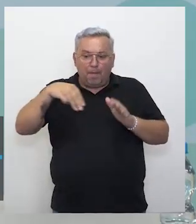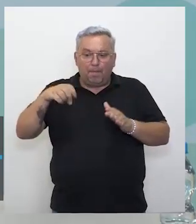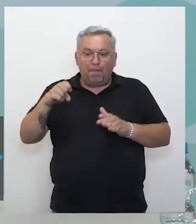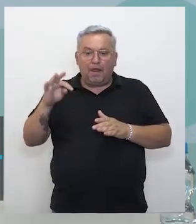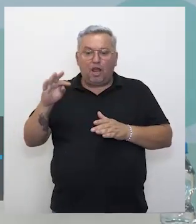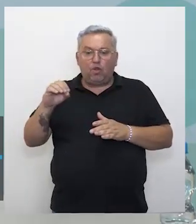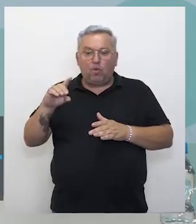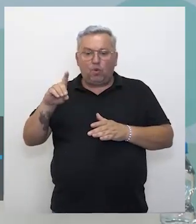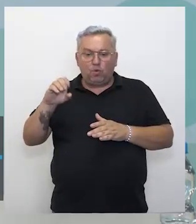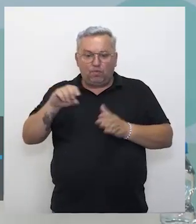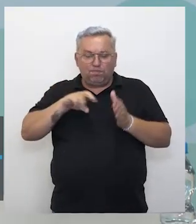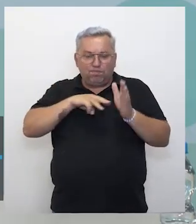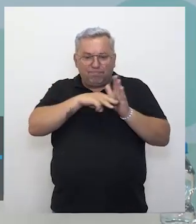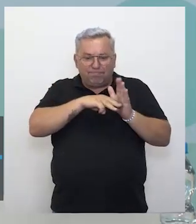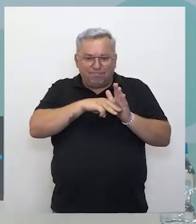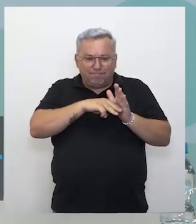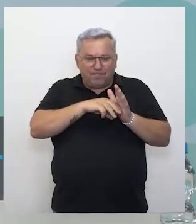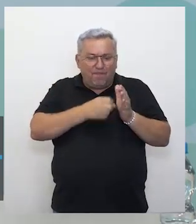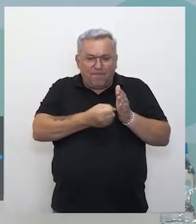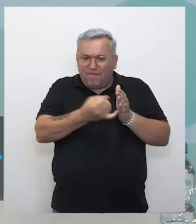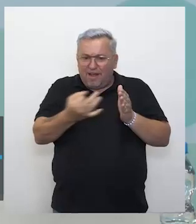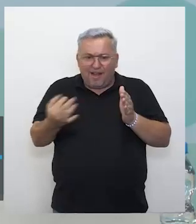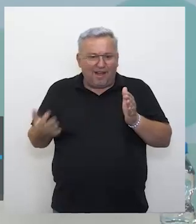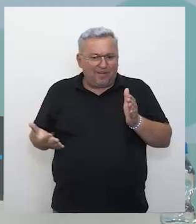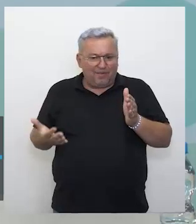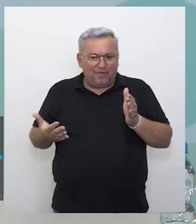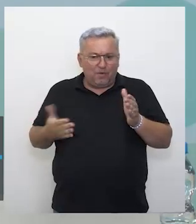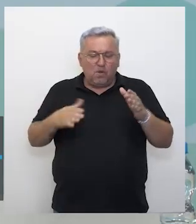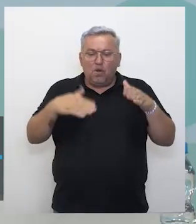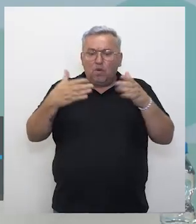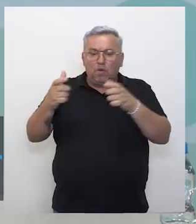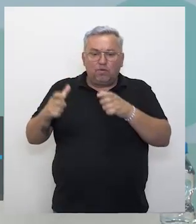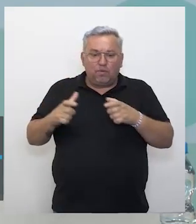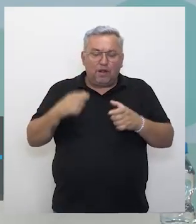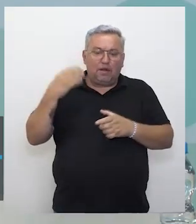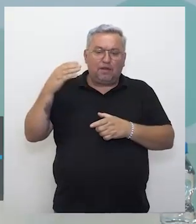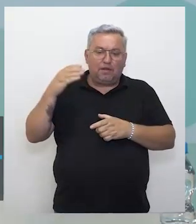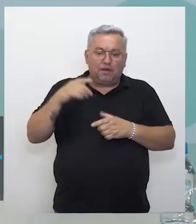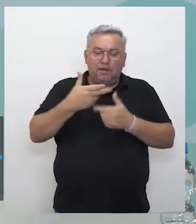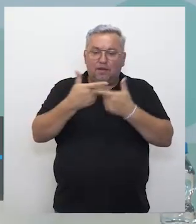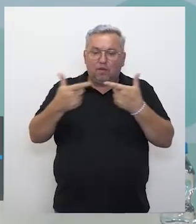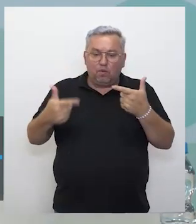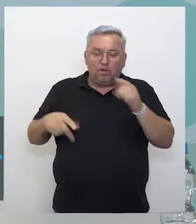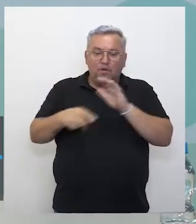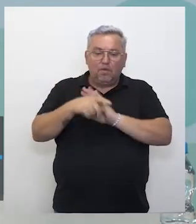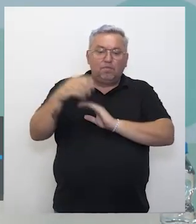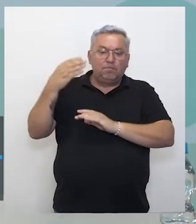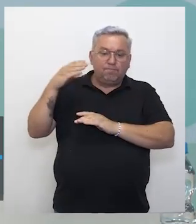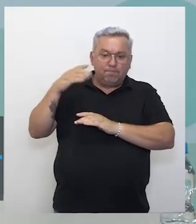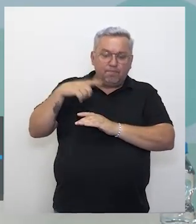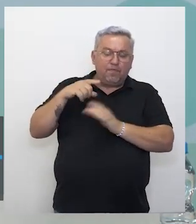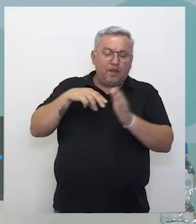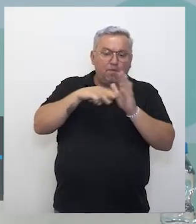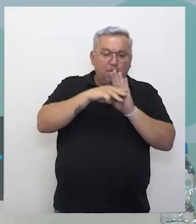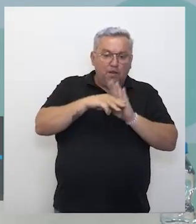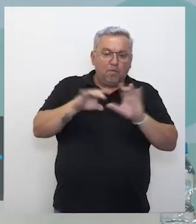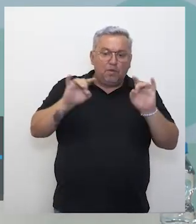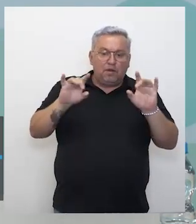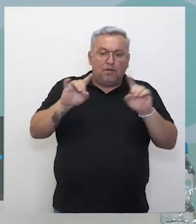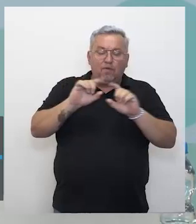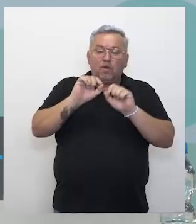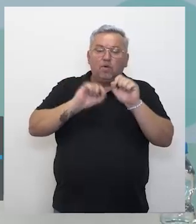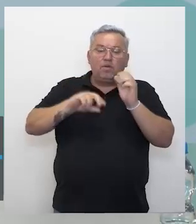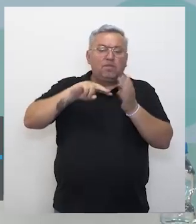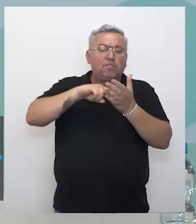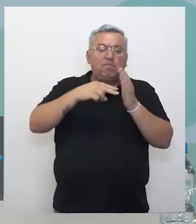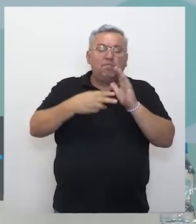mas na verdade são vários métodos, né? Cada área da ciência, cada objeto de estudo, ele pede ali o seu método específico. E o que é esse